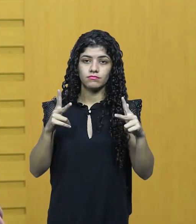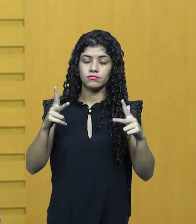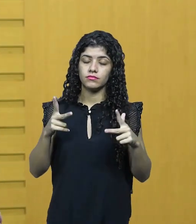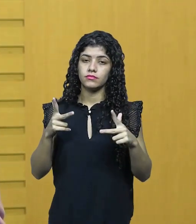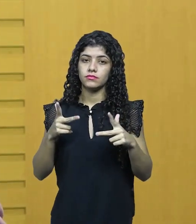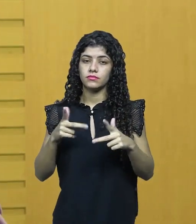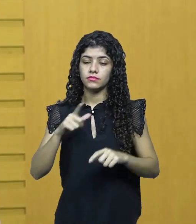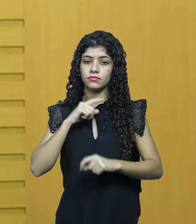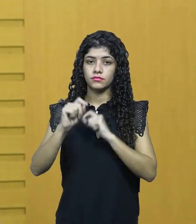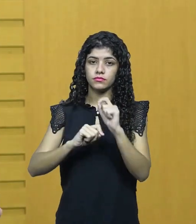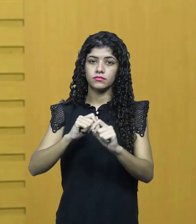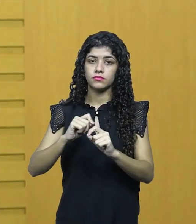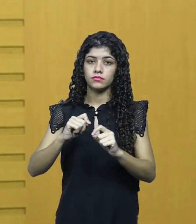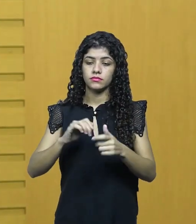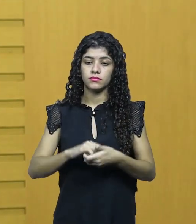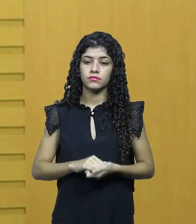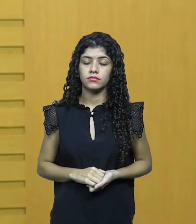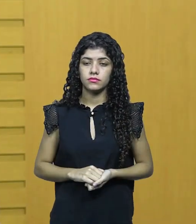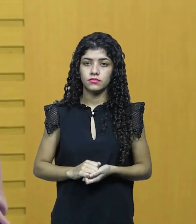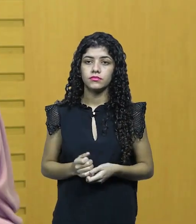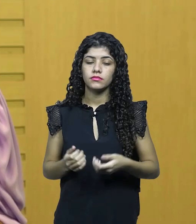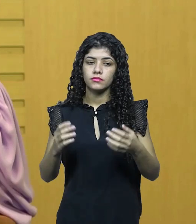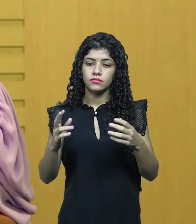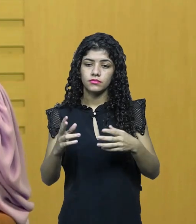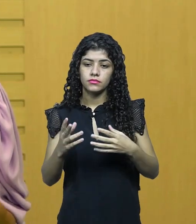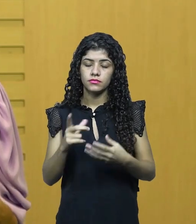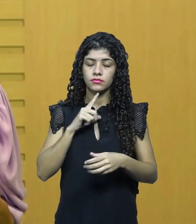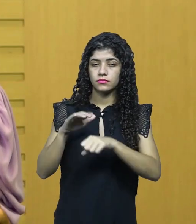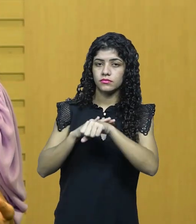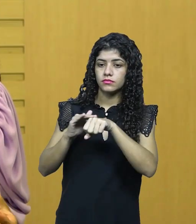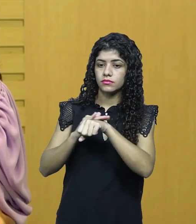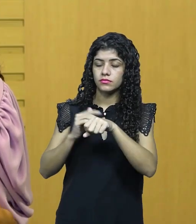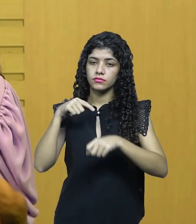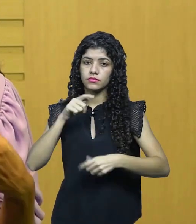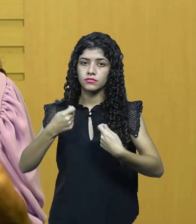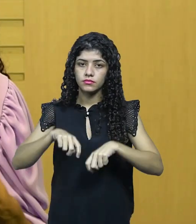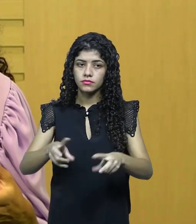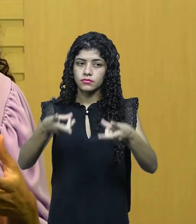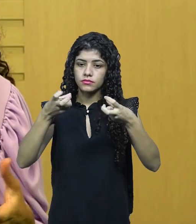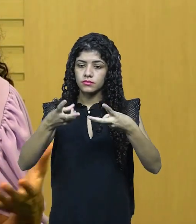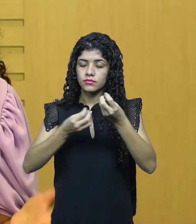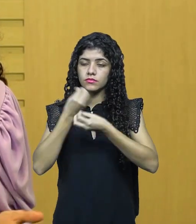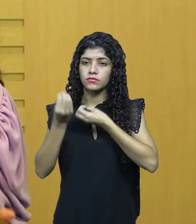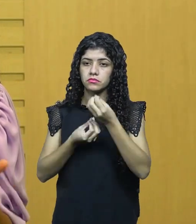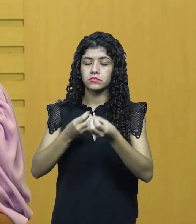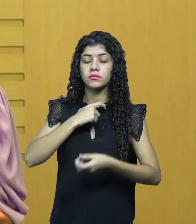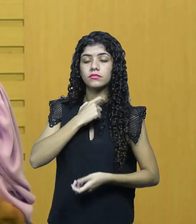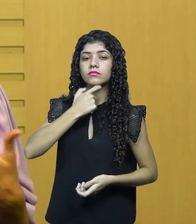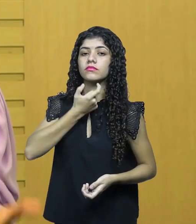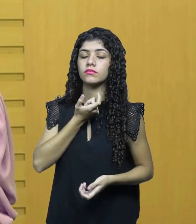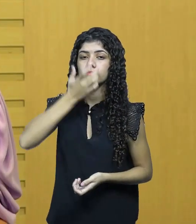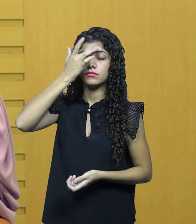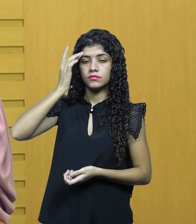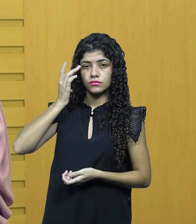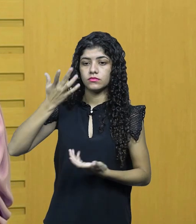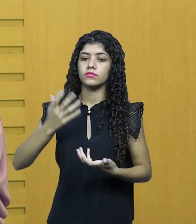choques também. Isso vai dando um temperamento. O temperamento tem muito a ver com o diálogo. E você precisa perceber o tom da cena